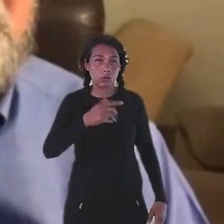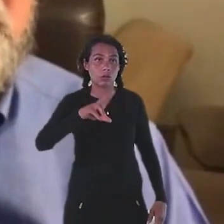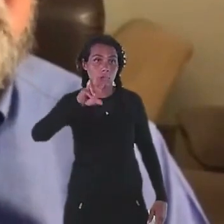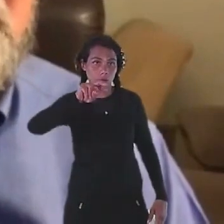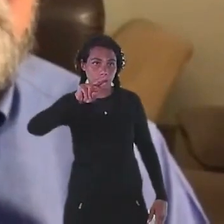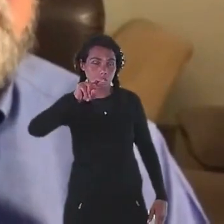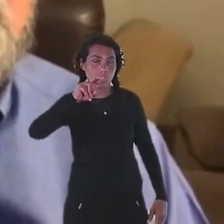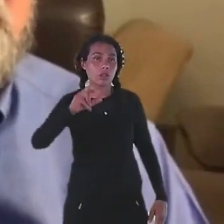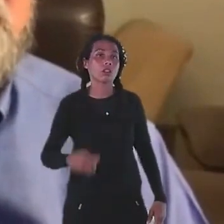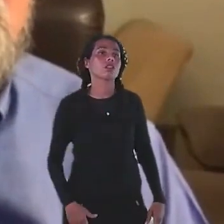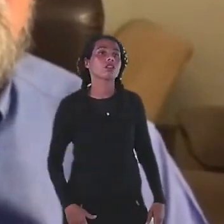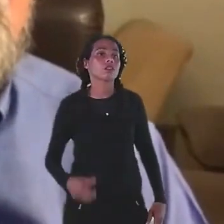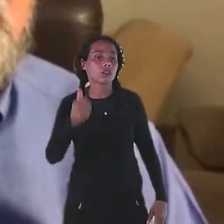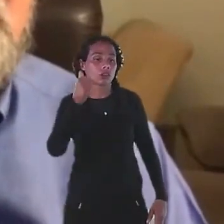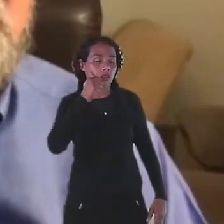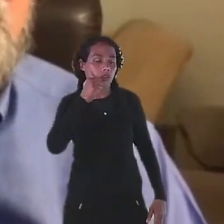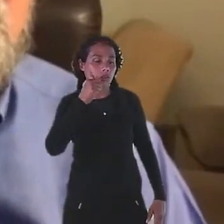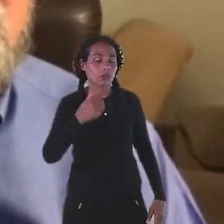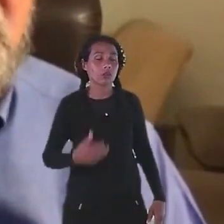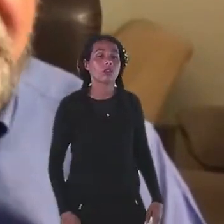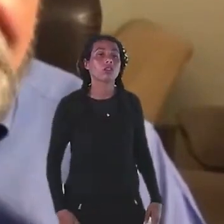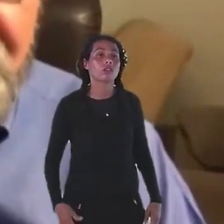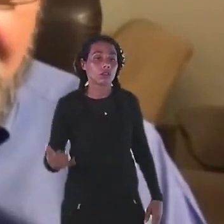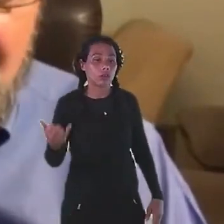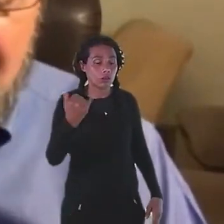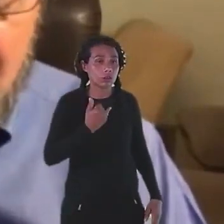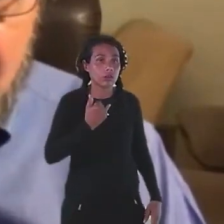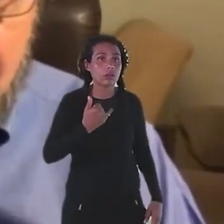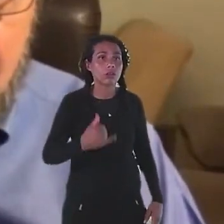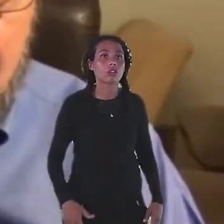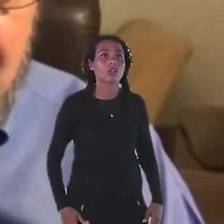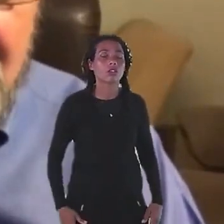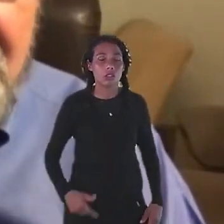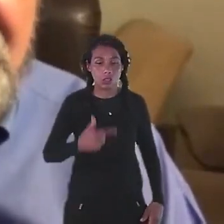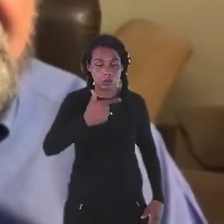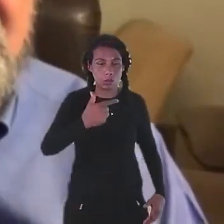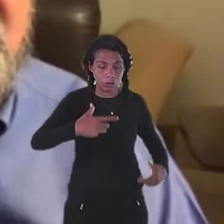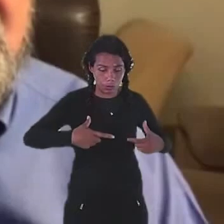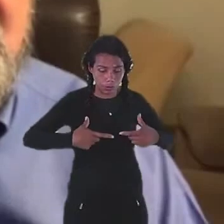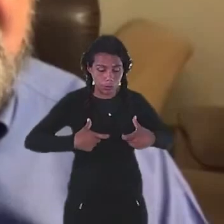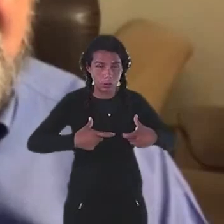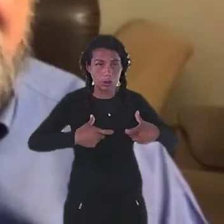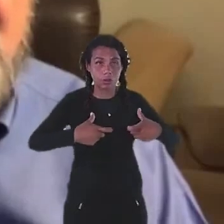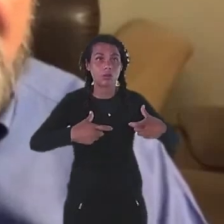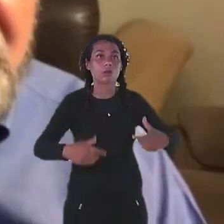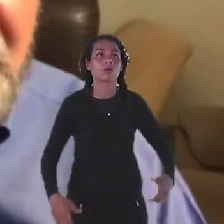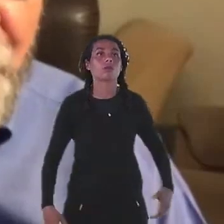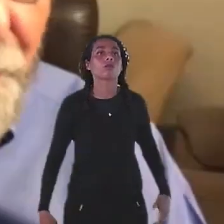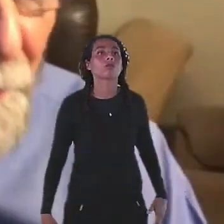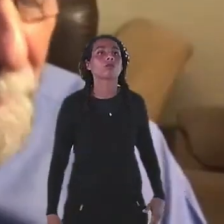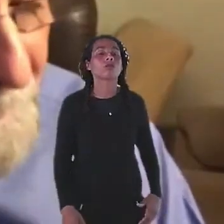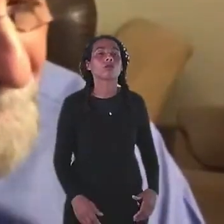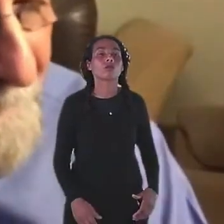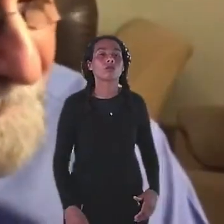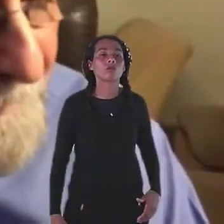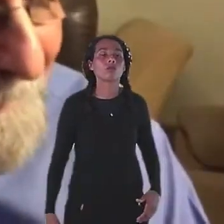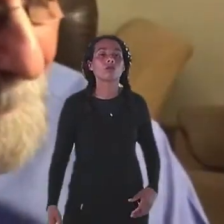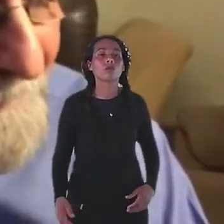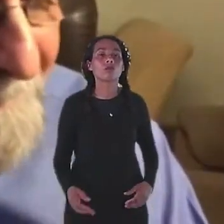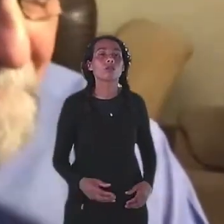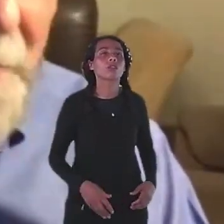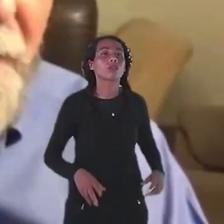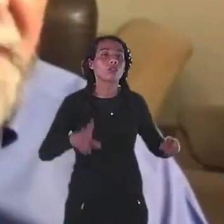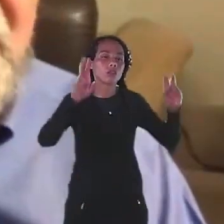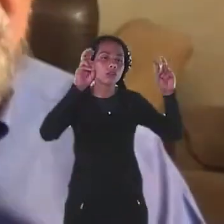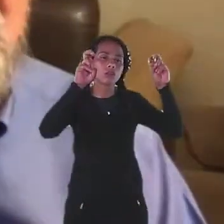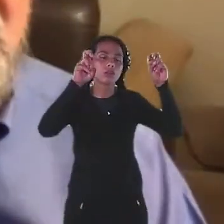viveu a Primeira Guerra Mundial, né? Então tinha histórias da família, que era italiana, e a Batalha do Somme é